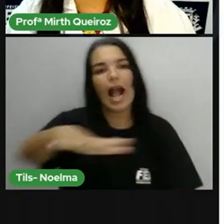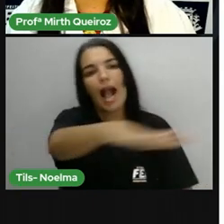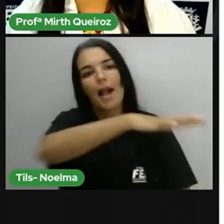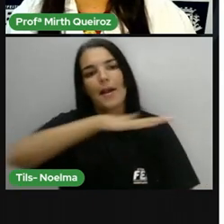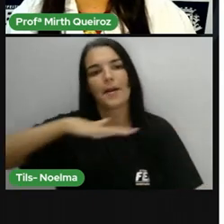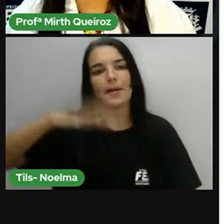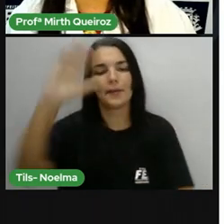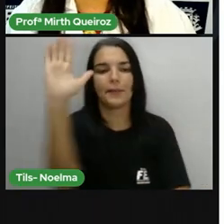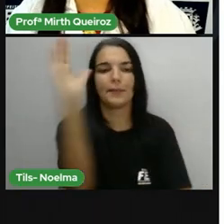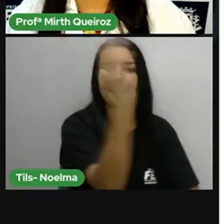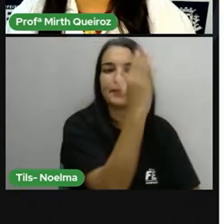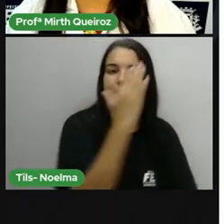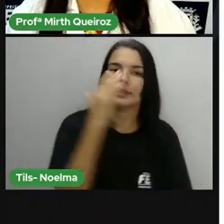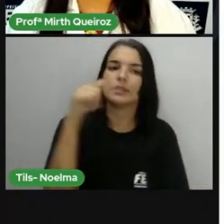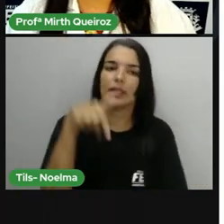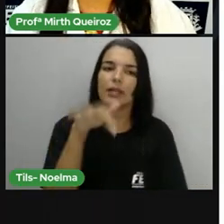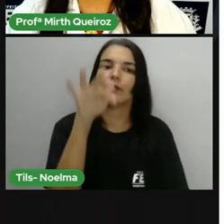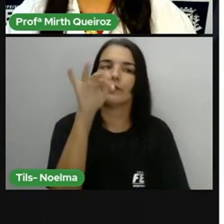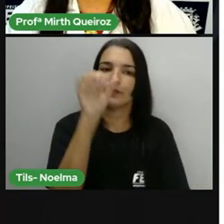patrimônios naturais feirenses.